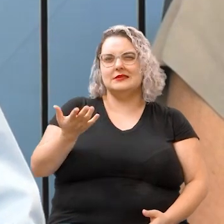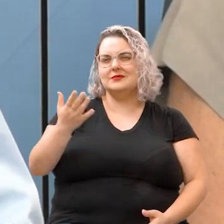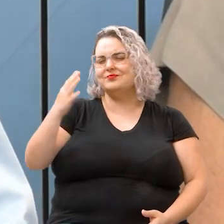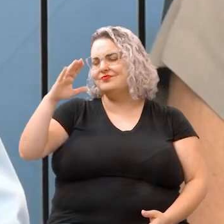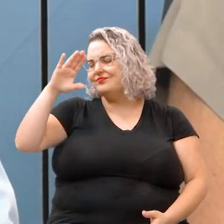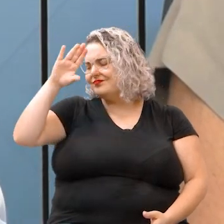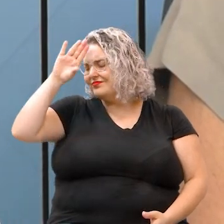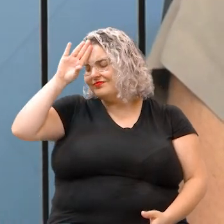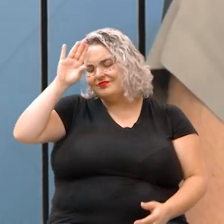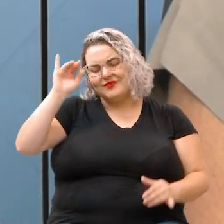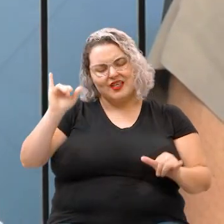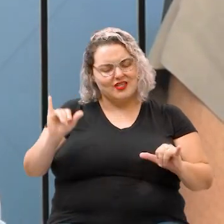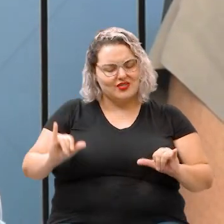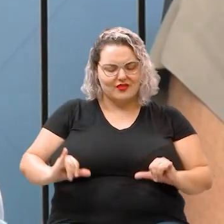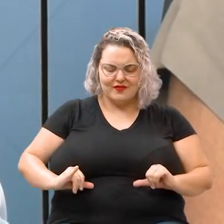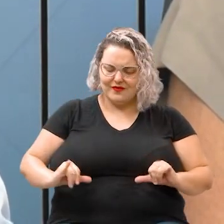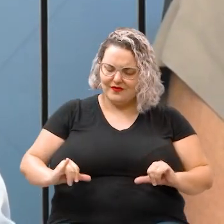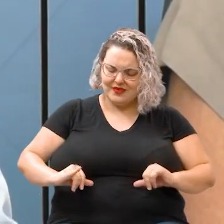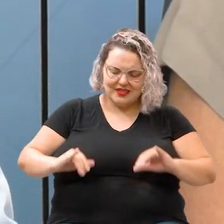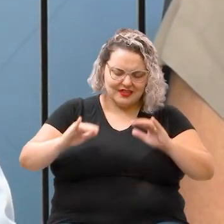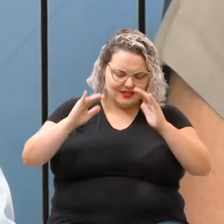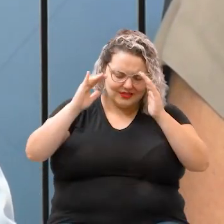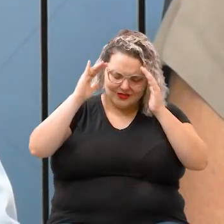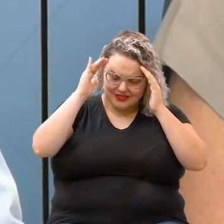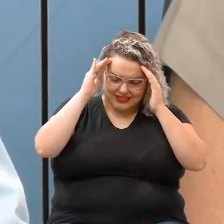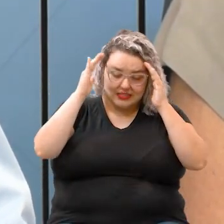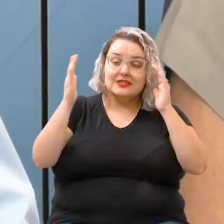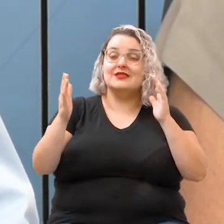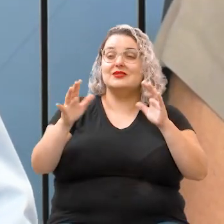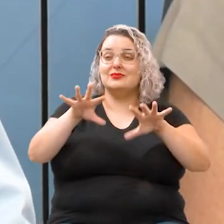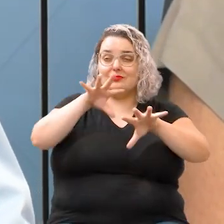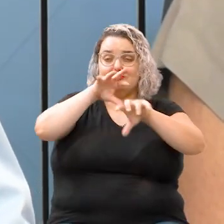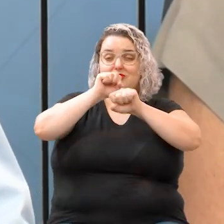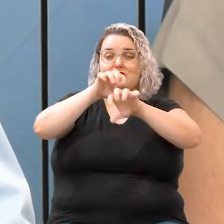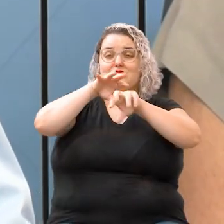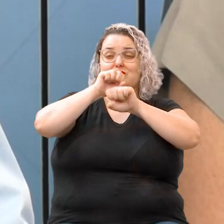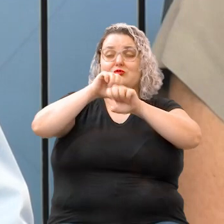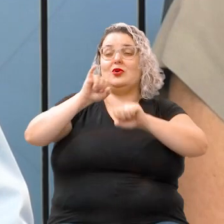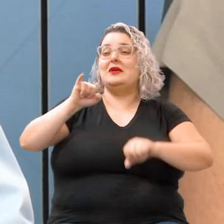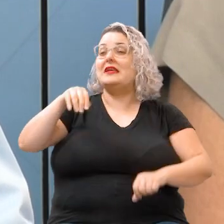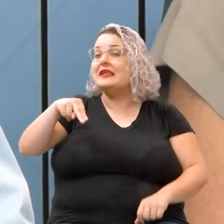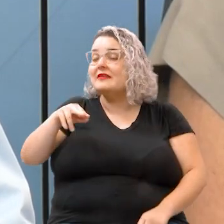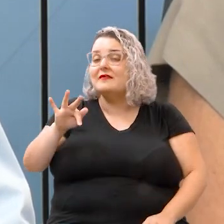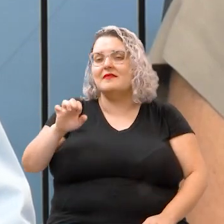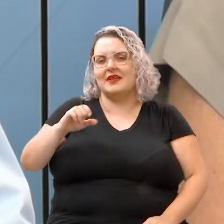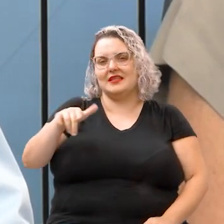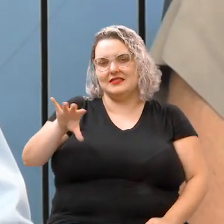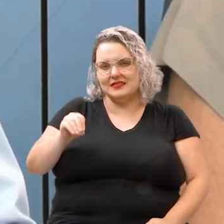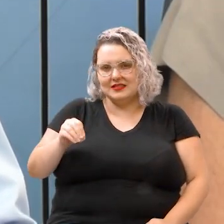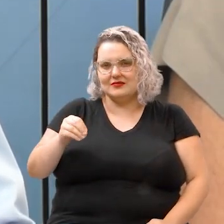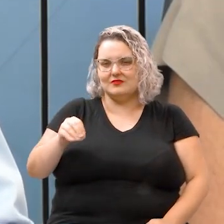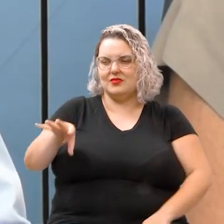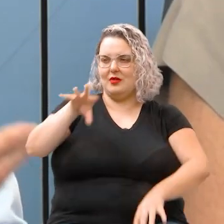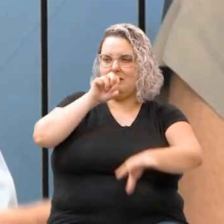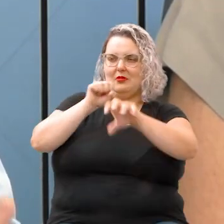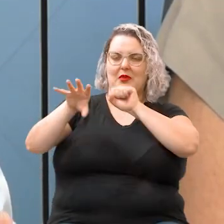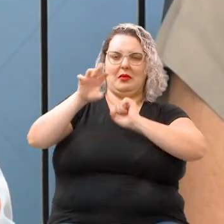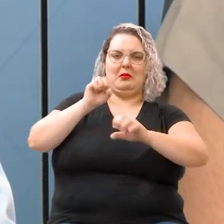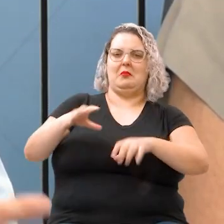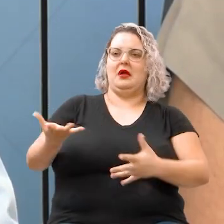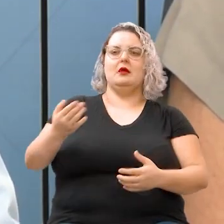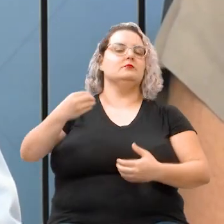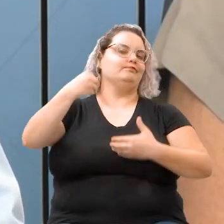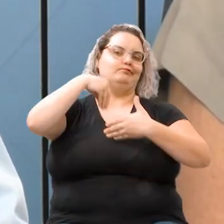dramáticos, né, que a gente pode colocar assim, de quadros de infecção, né, provenientes da cavidade bucal, que pode acometer